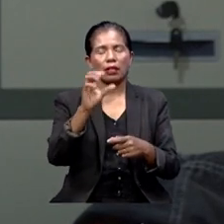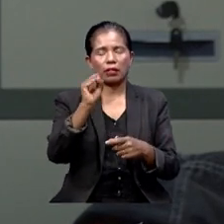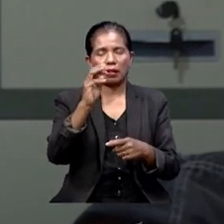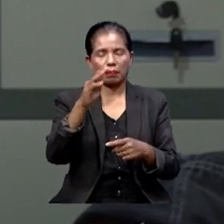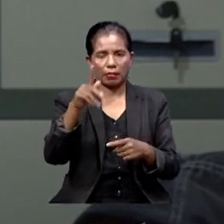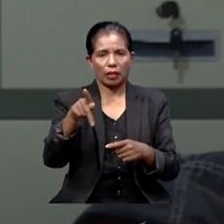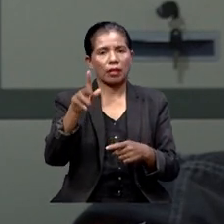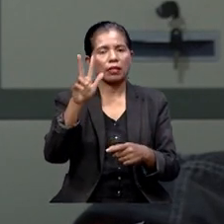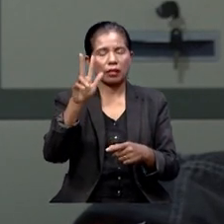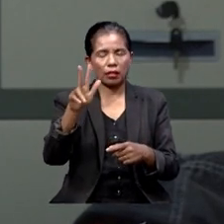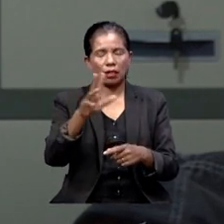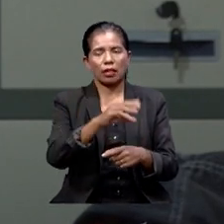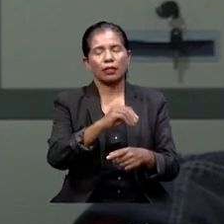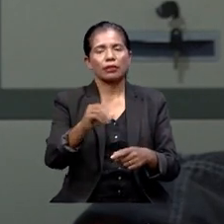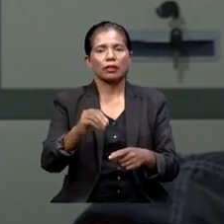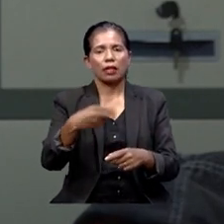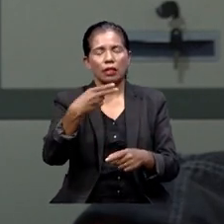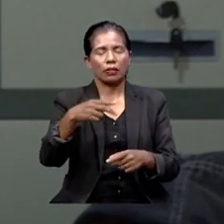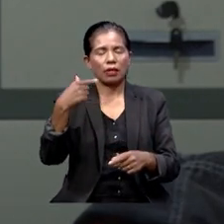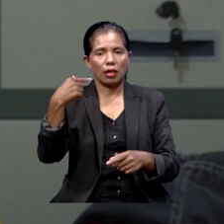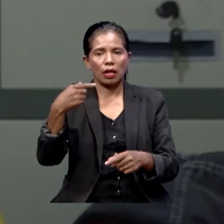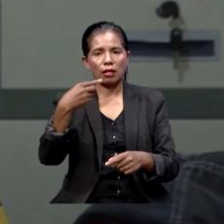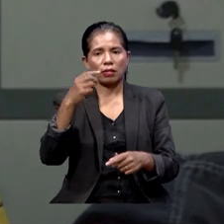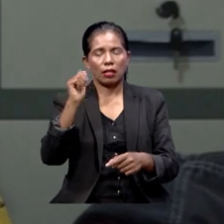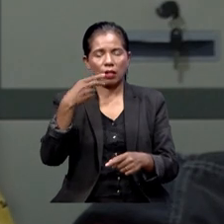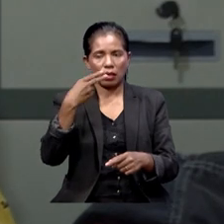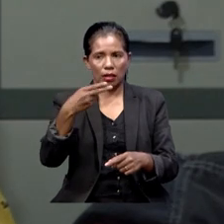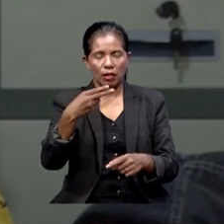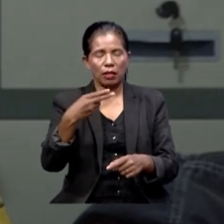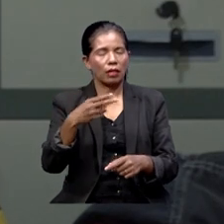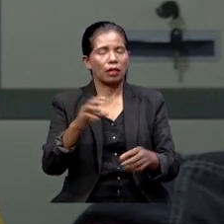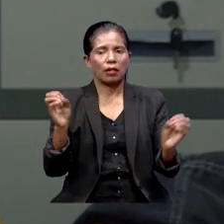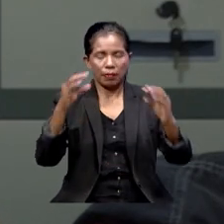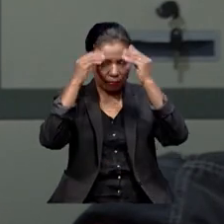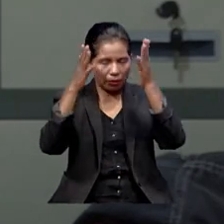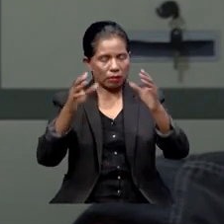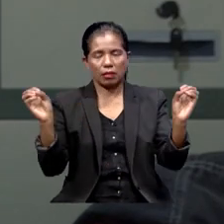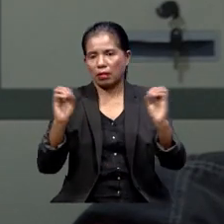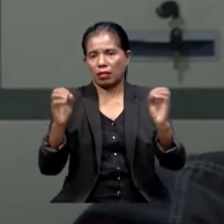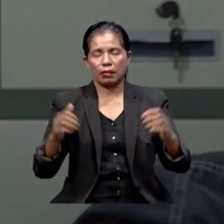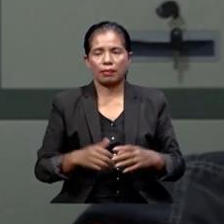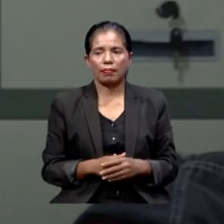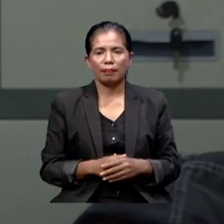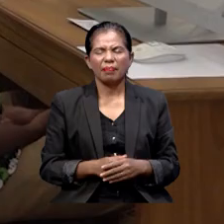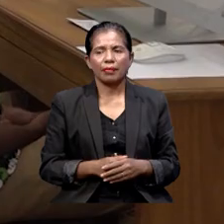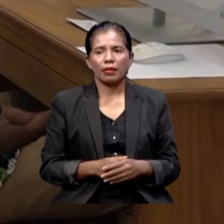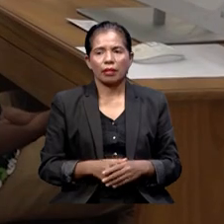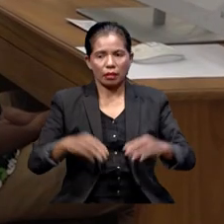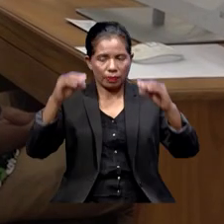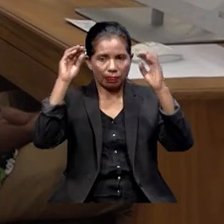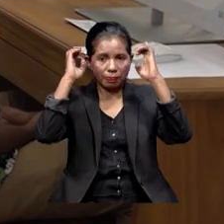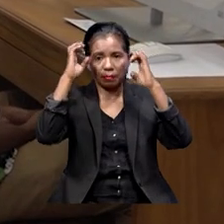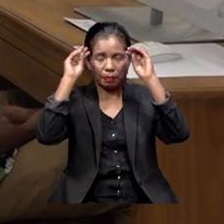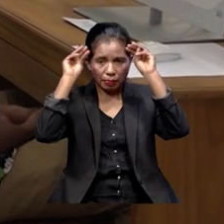profesor nih minus I latama tambah. Menos de professor, não é mesmo que eu mencione. Além de né, mas que o Ministério da Educação